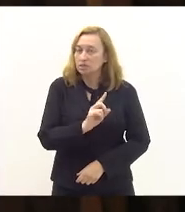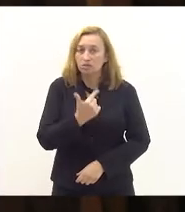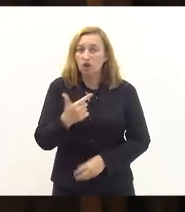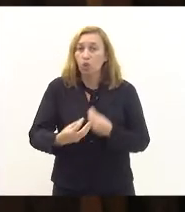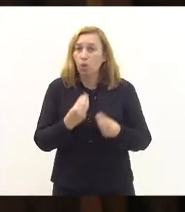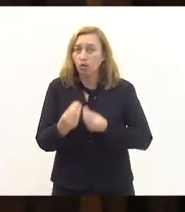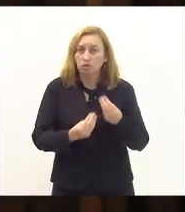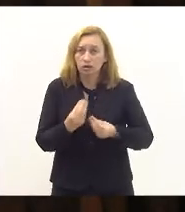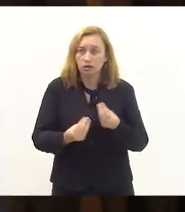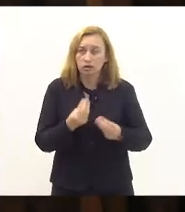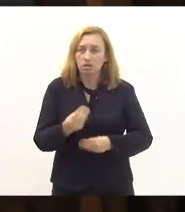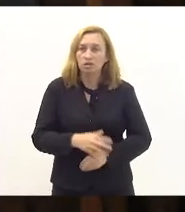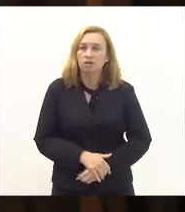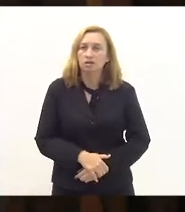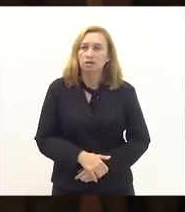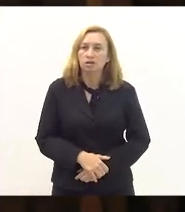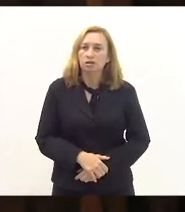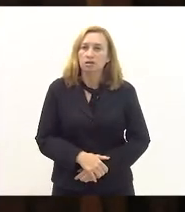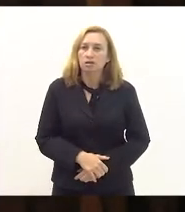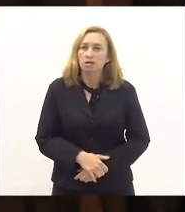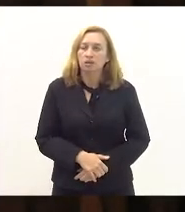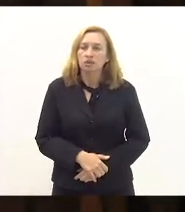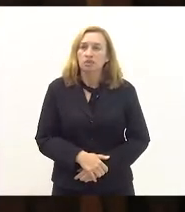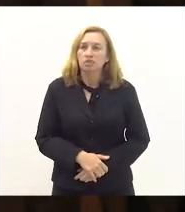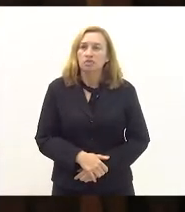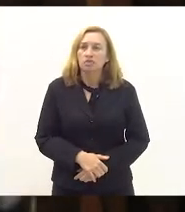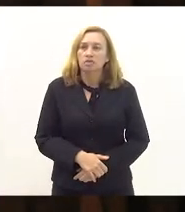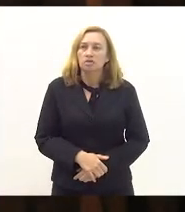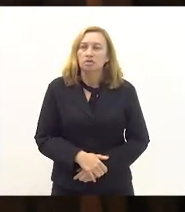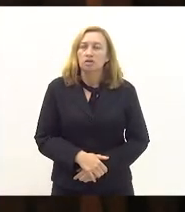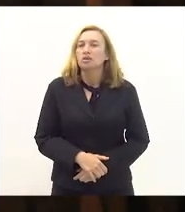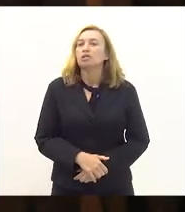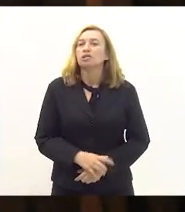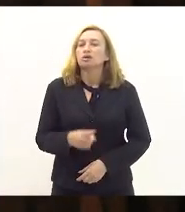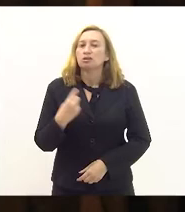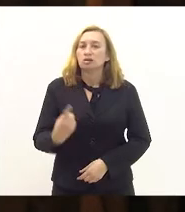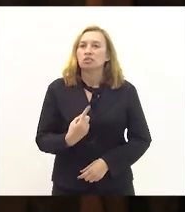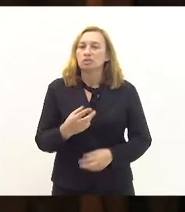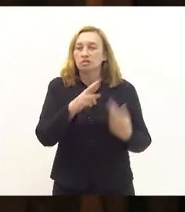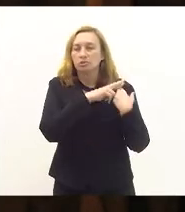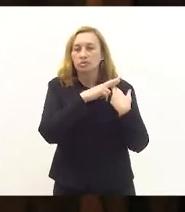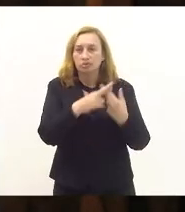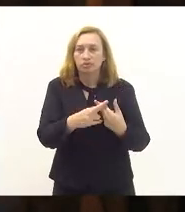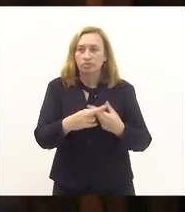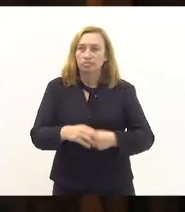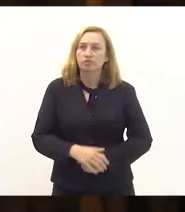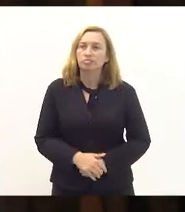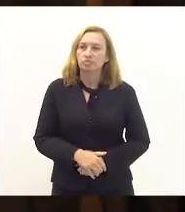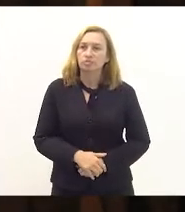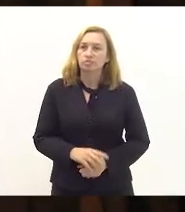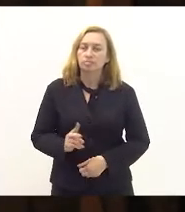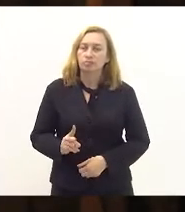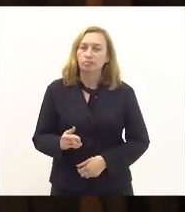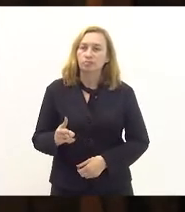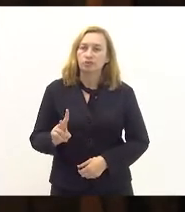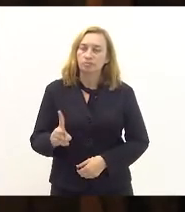gente. Esse legado do Brizola, nós somos responsáveis para mantê-lo